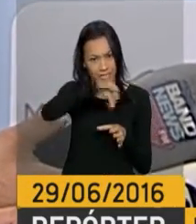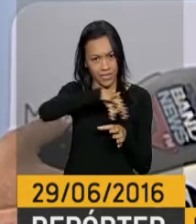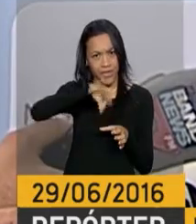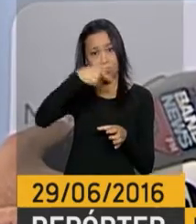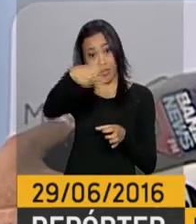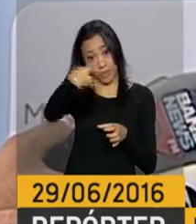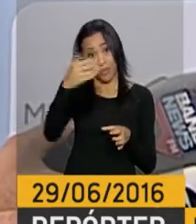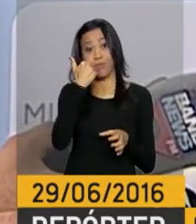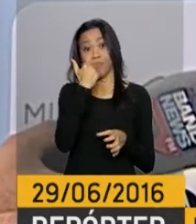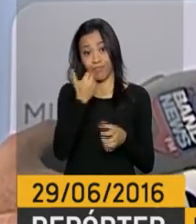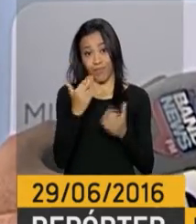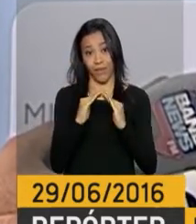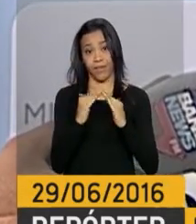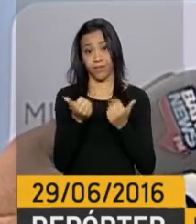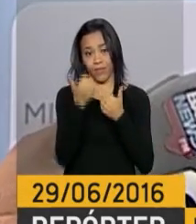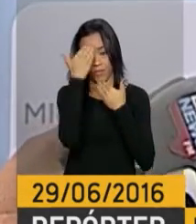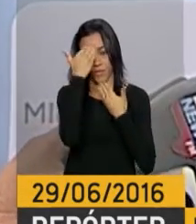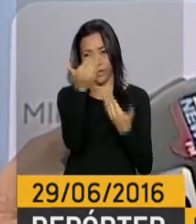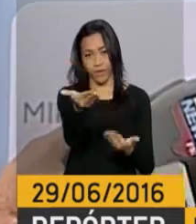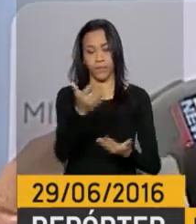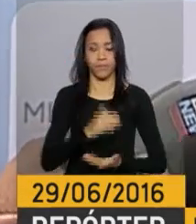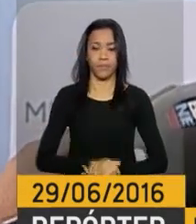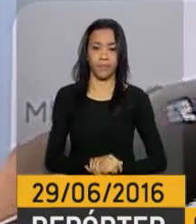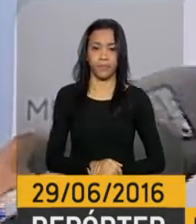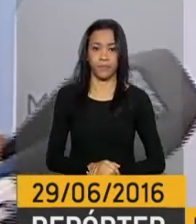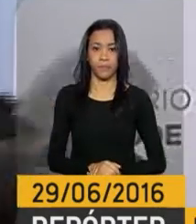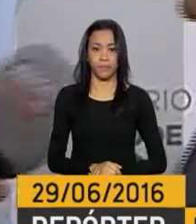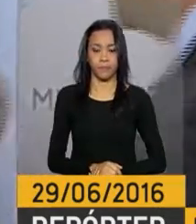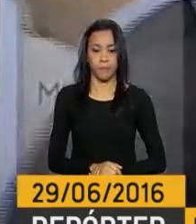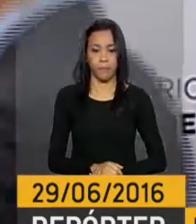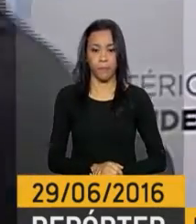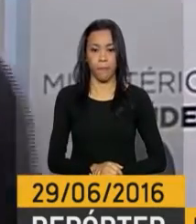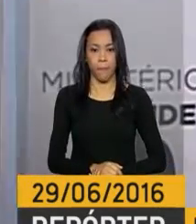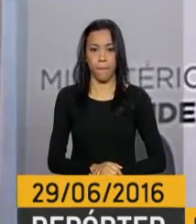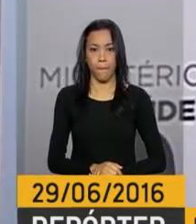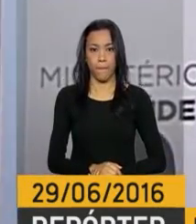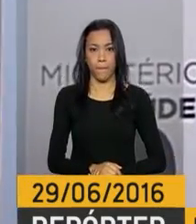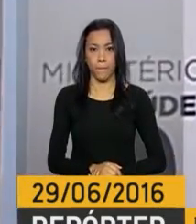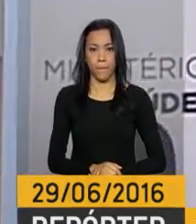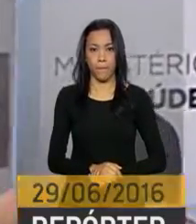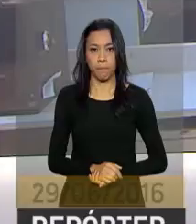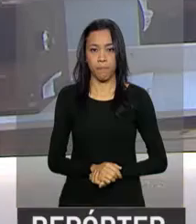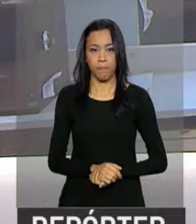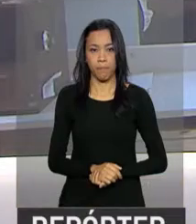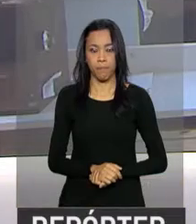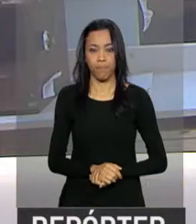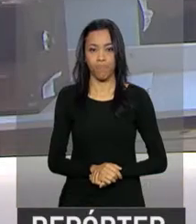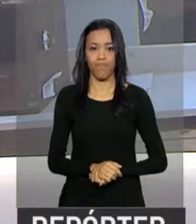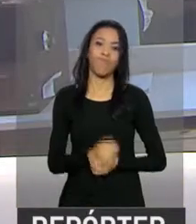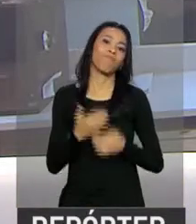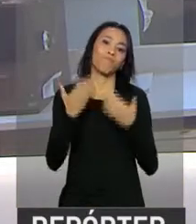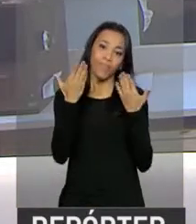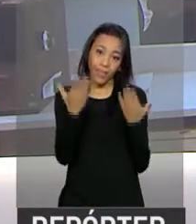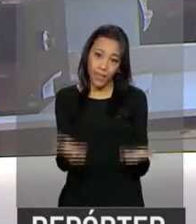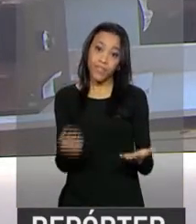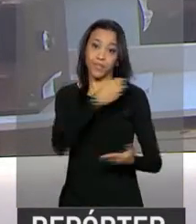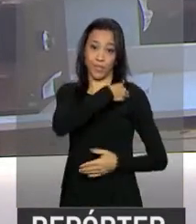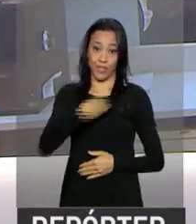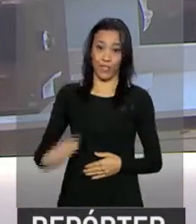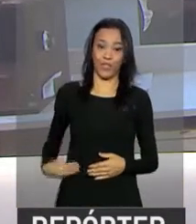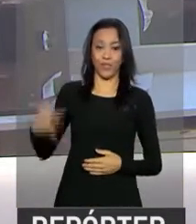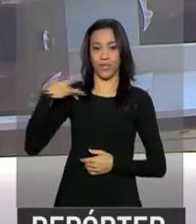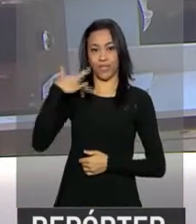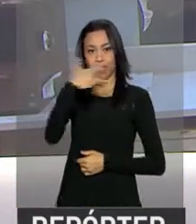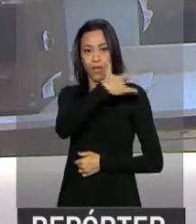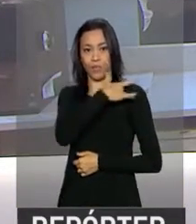na sua alimentação em casa. Muito obrigado. Obrigada, Vinícius. Esse foi o ministro da Saúde, Ricardo